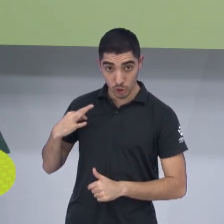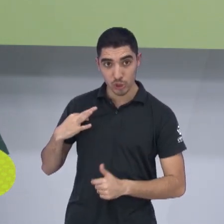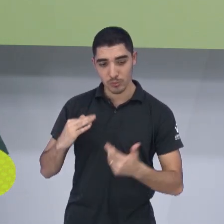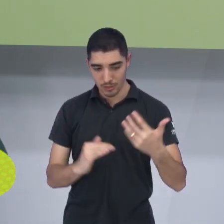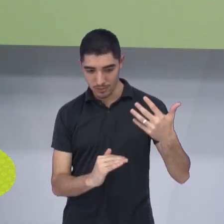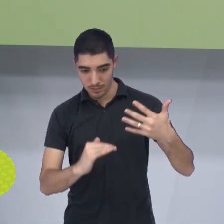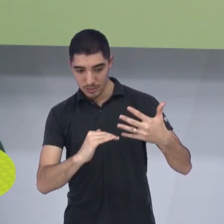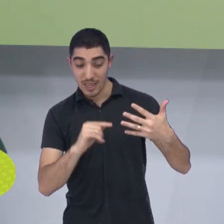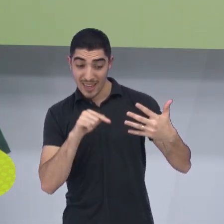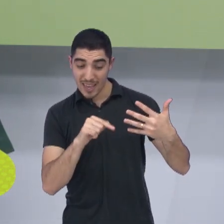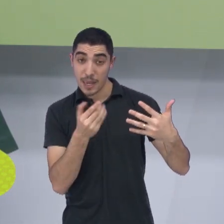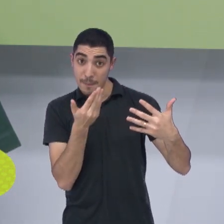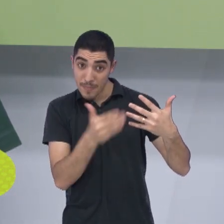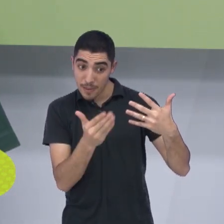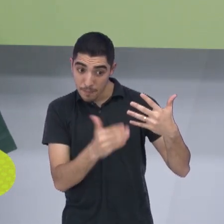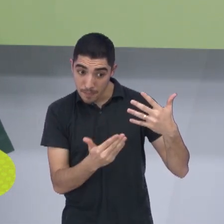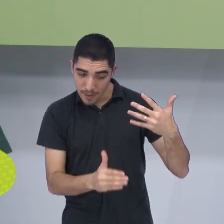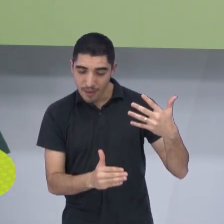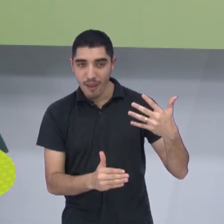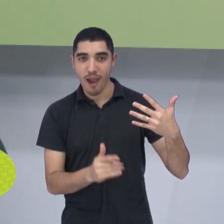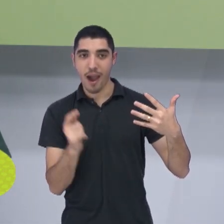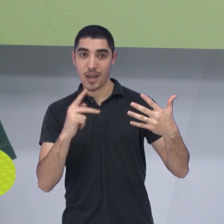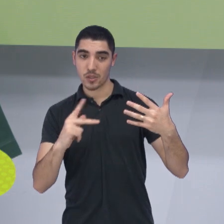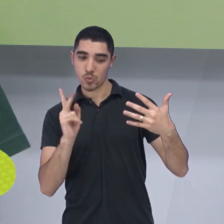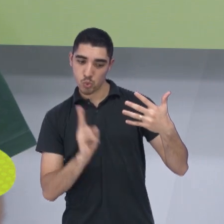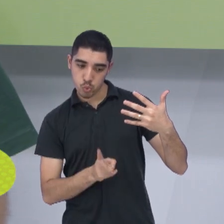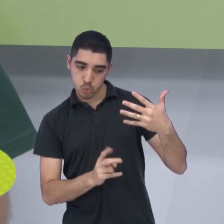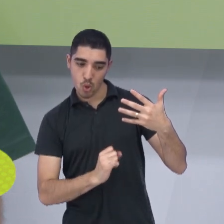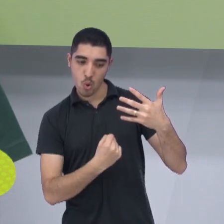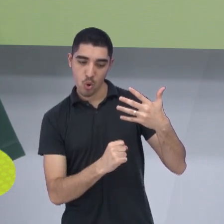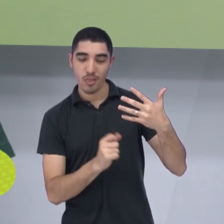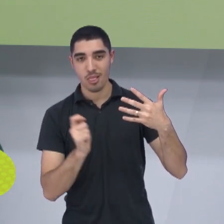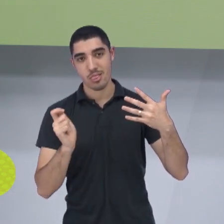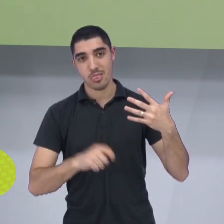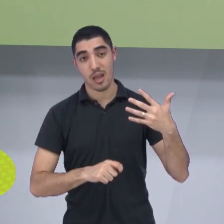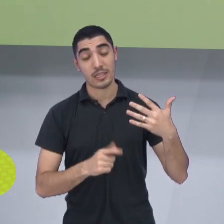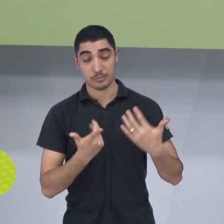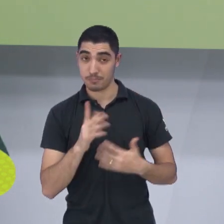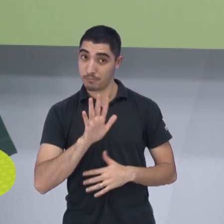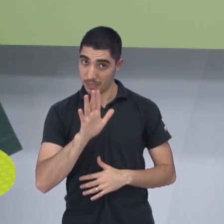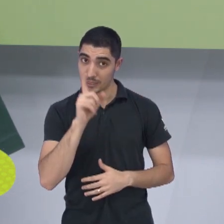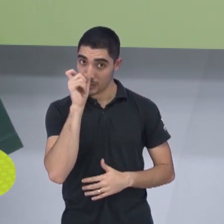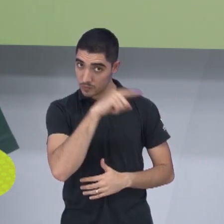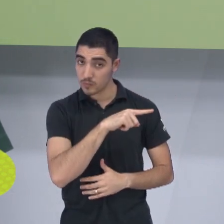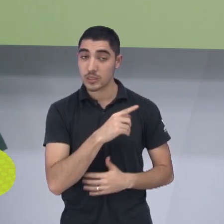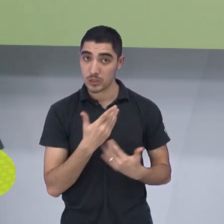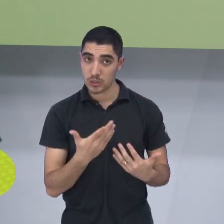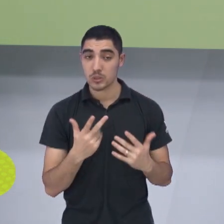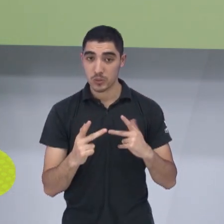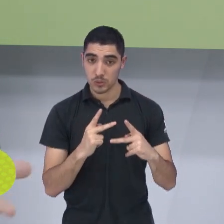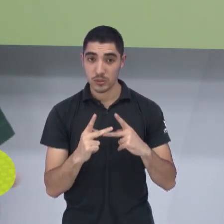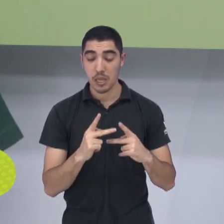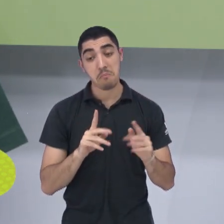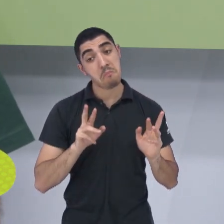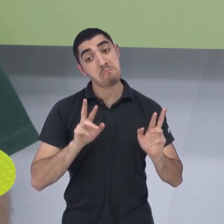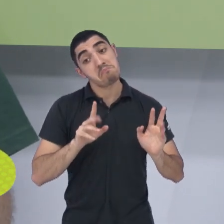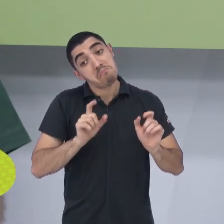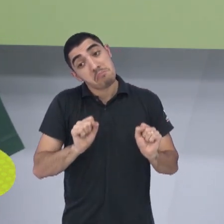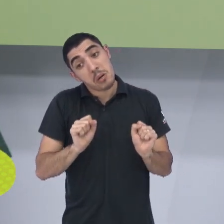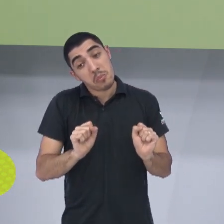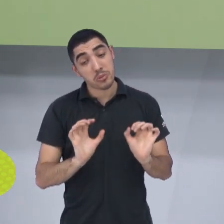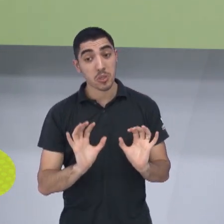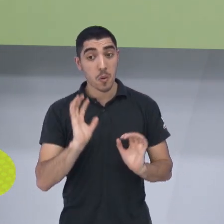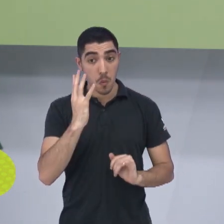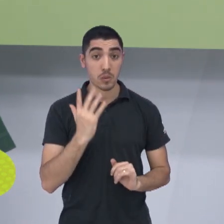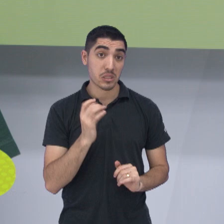dele perderem pontos também. Então é uma tarefa complicada para o São José para ficar nessa 8ª colocação. Mas quem sabe, né?